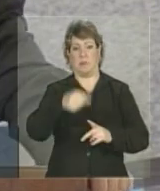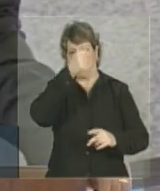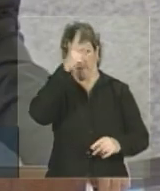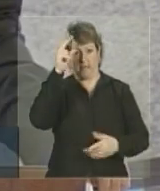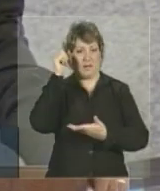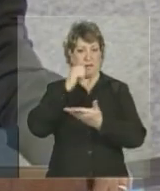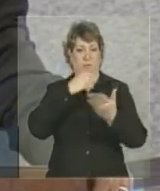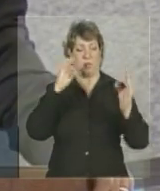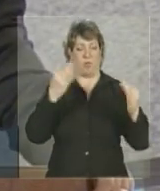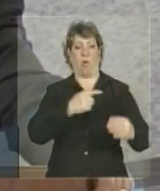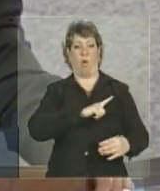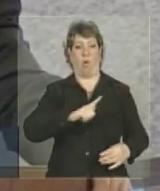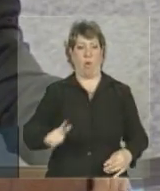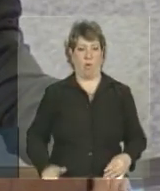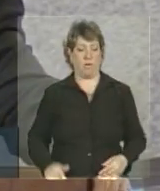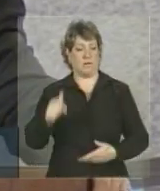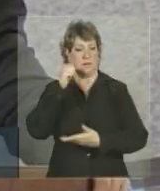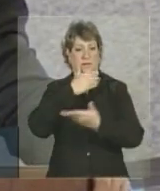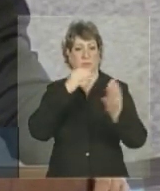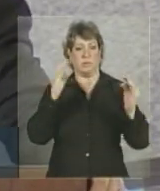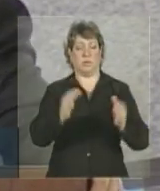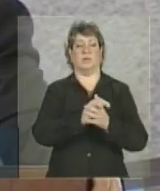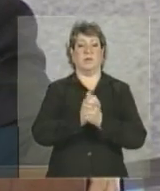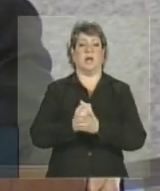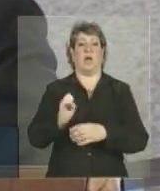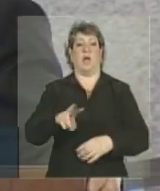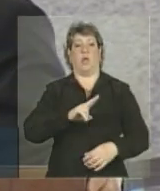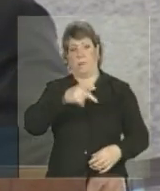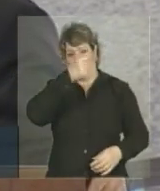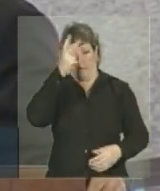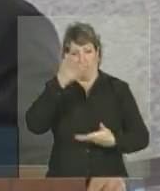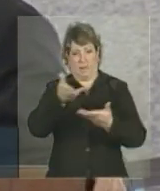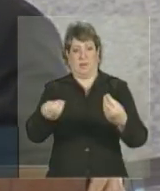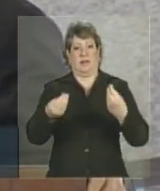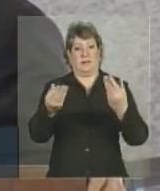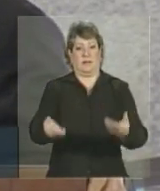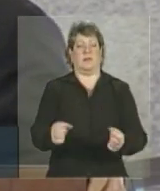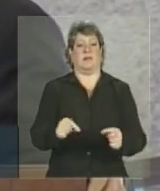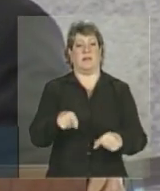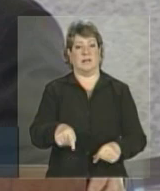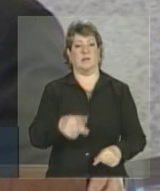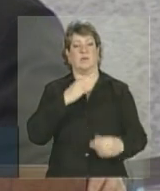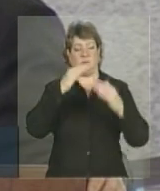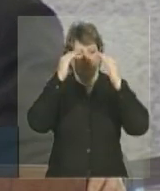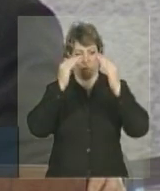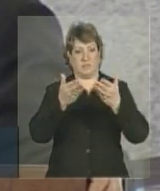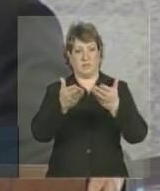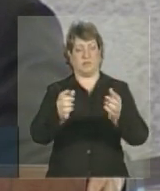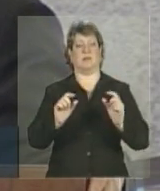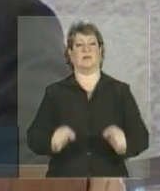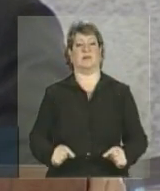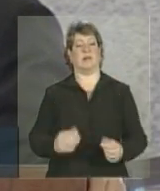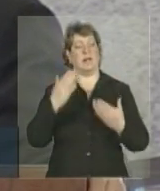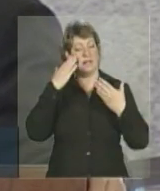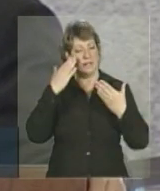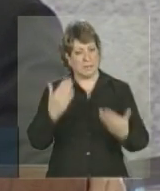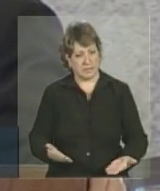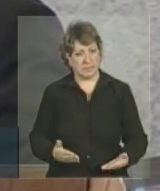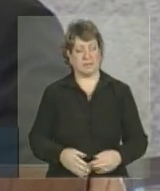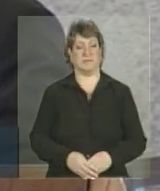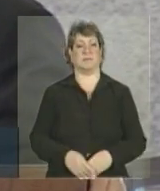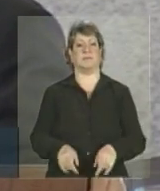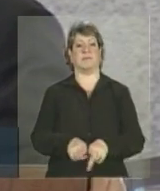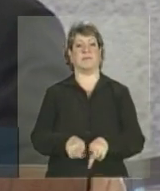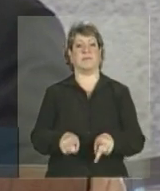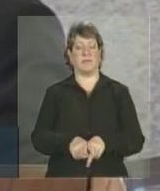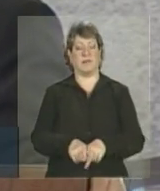prefeitos e prefeitas e governadores e governadoras, em nome dos prefeitos, trazer aqui esse reconhecimento de agradecimento